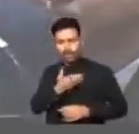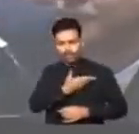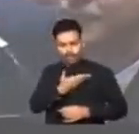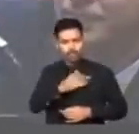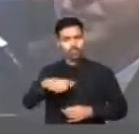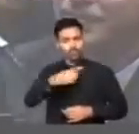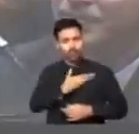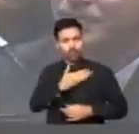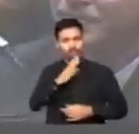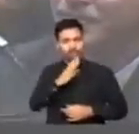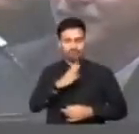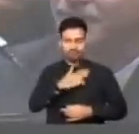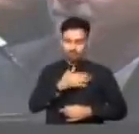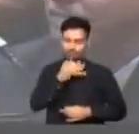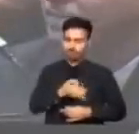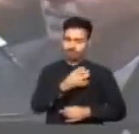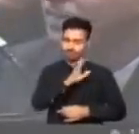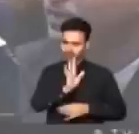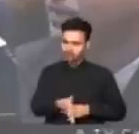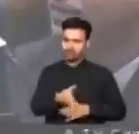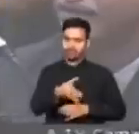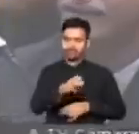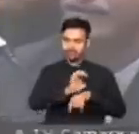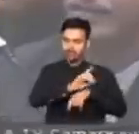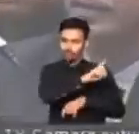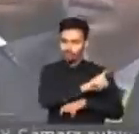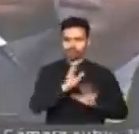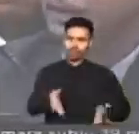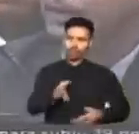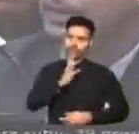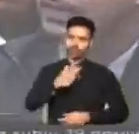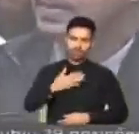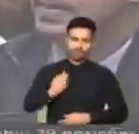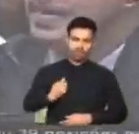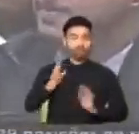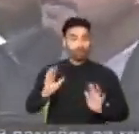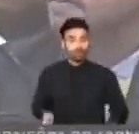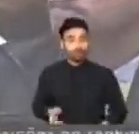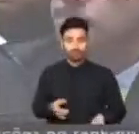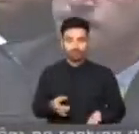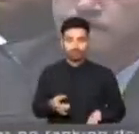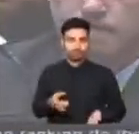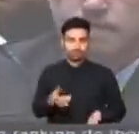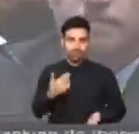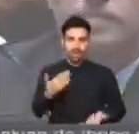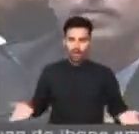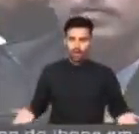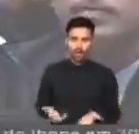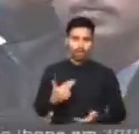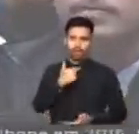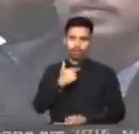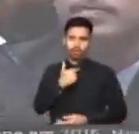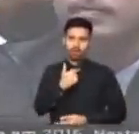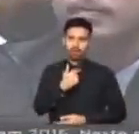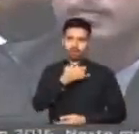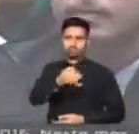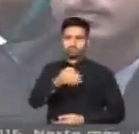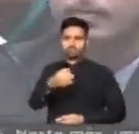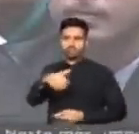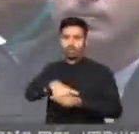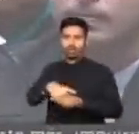nossa posição no estado. Jamais poderia faltar coerência na minha